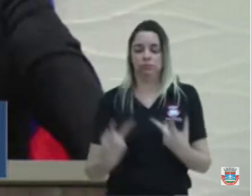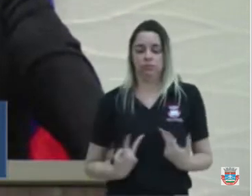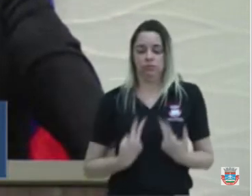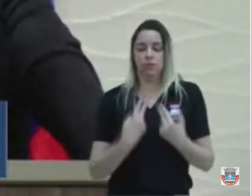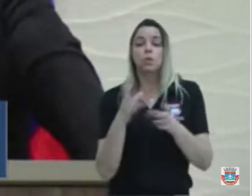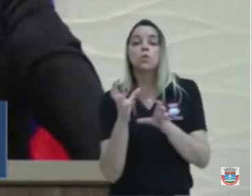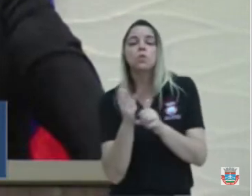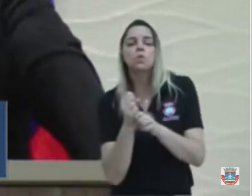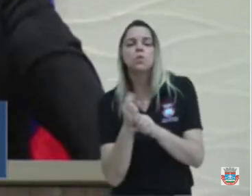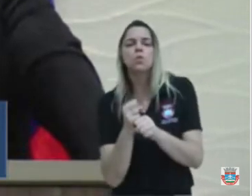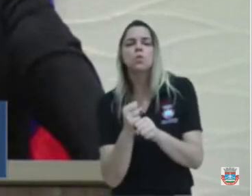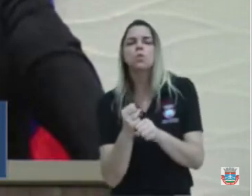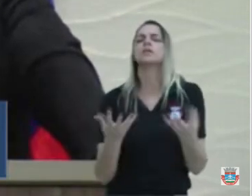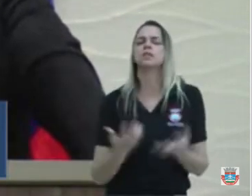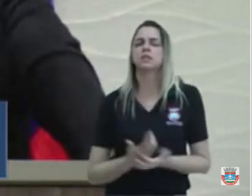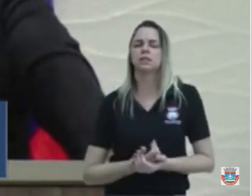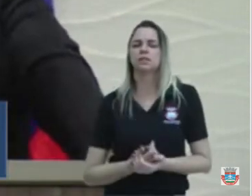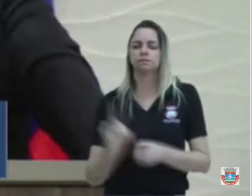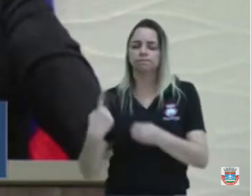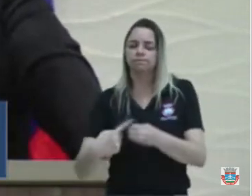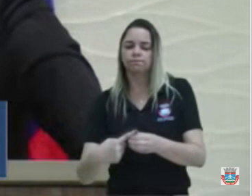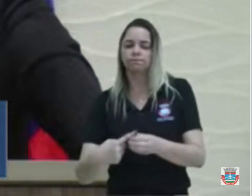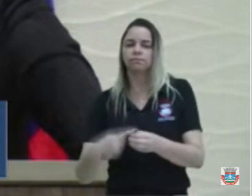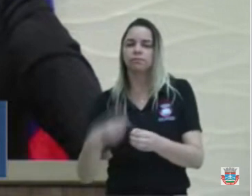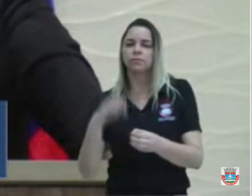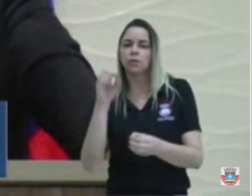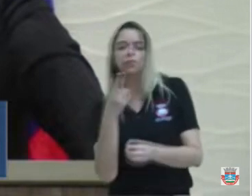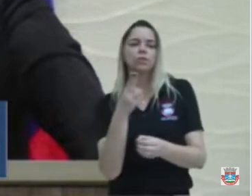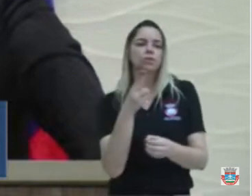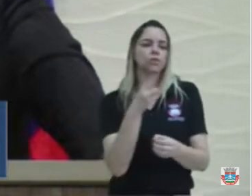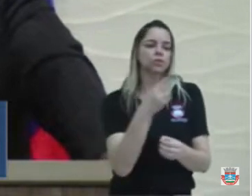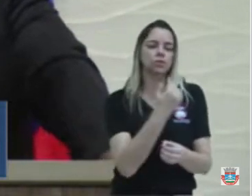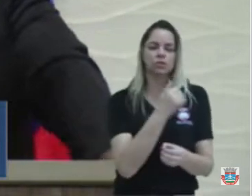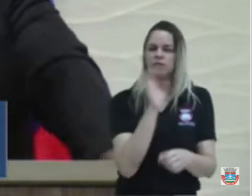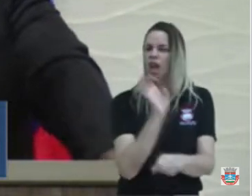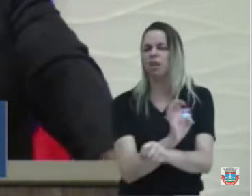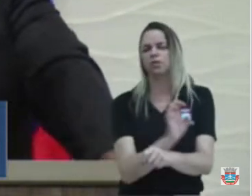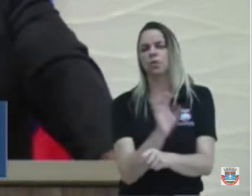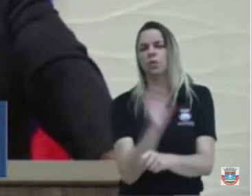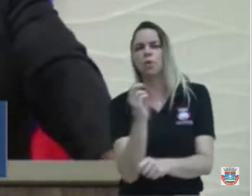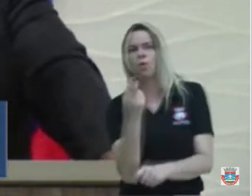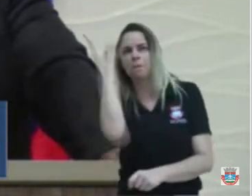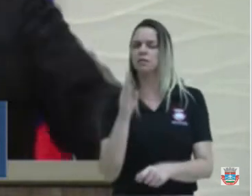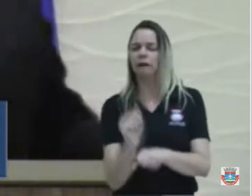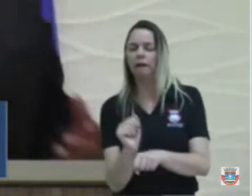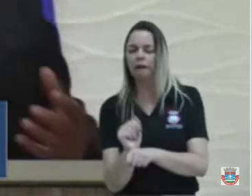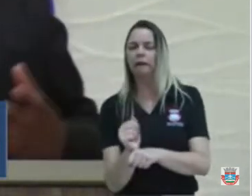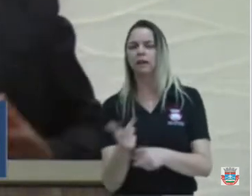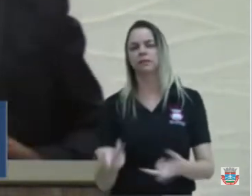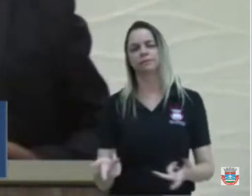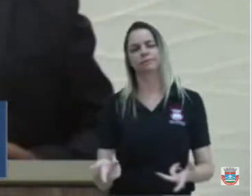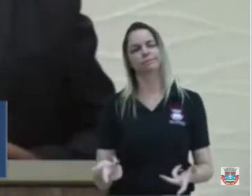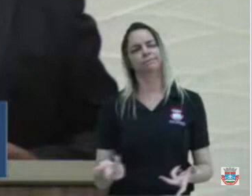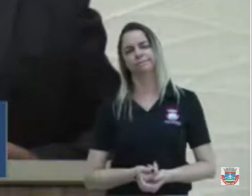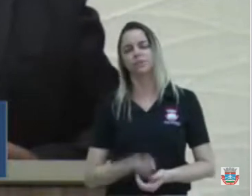país, nesse município, no estado, tem atrasada, pessoa na fila de espera. Tem um rapaz que está precisando